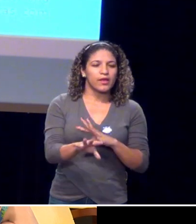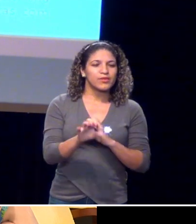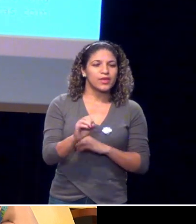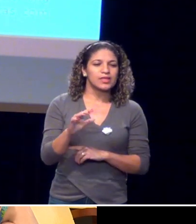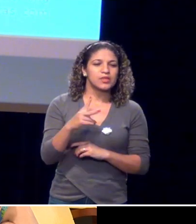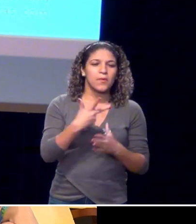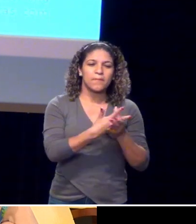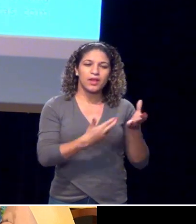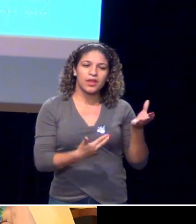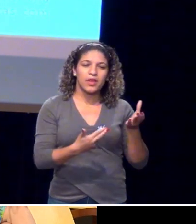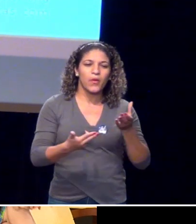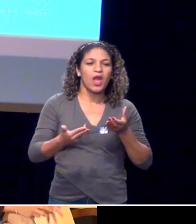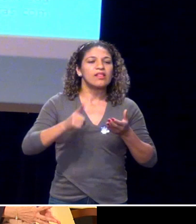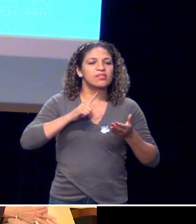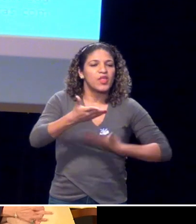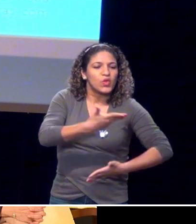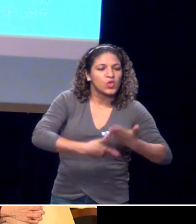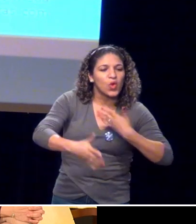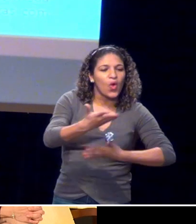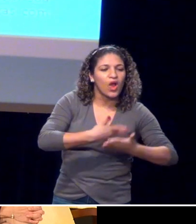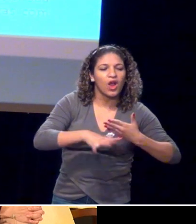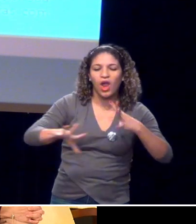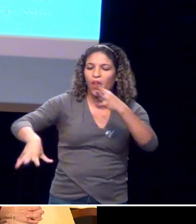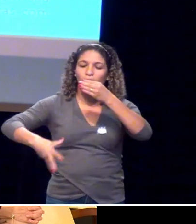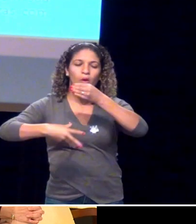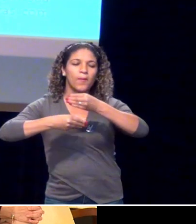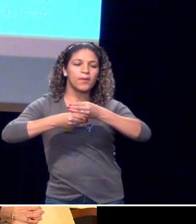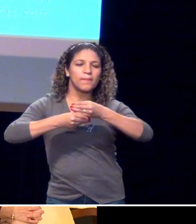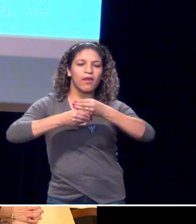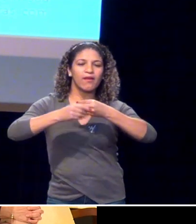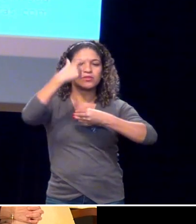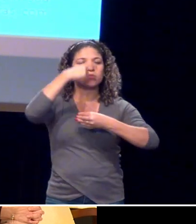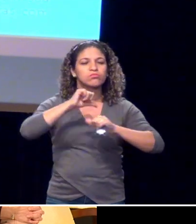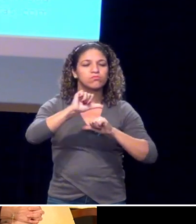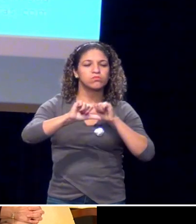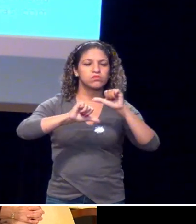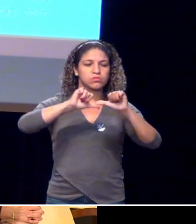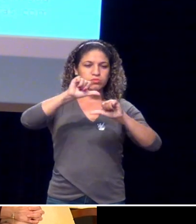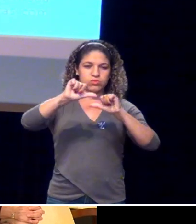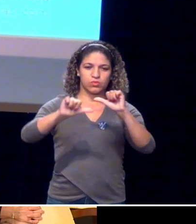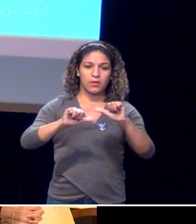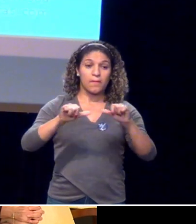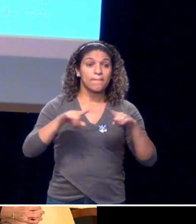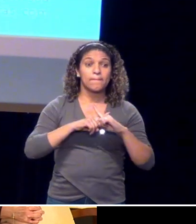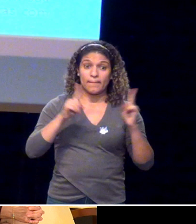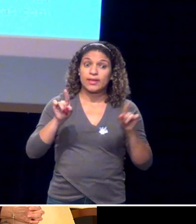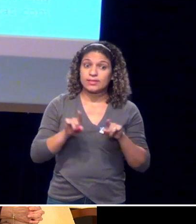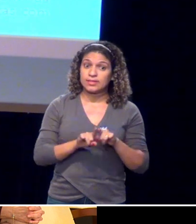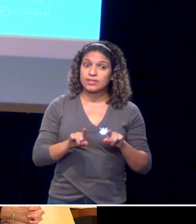há troca, onde há complemento, é onde nós nos transformamos. Mas